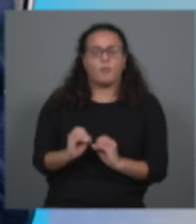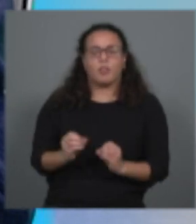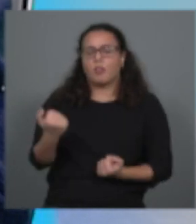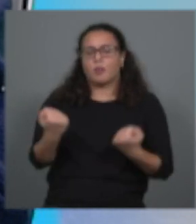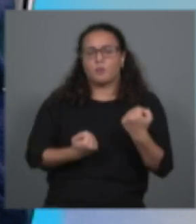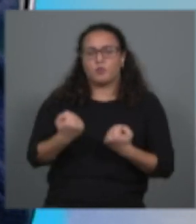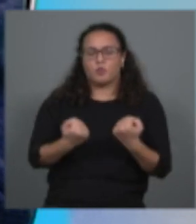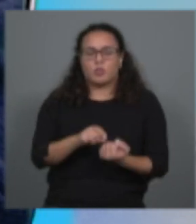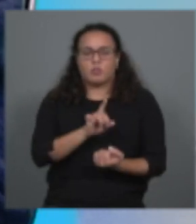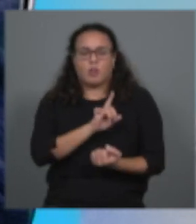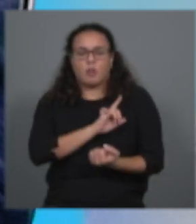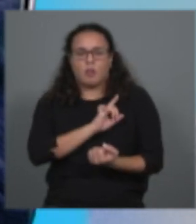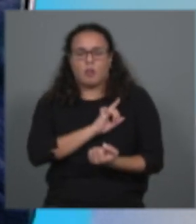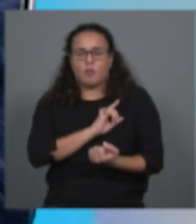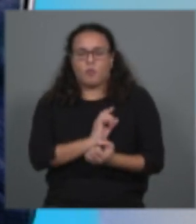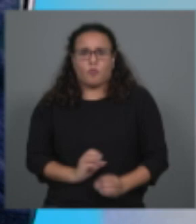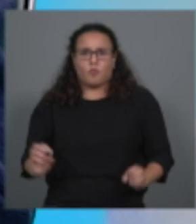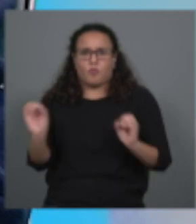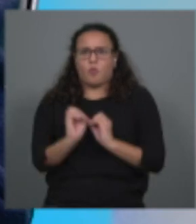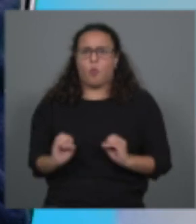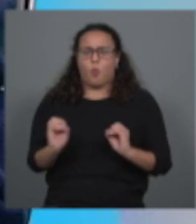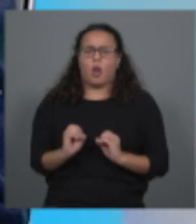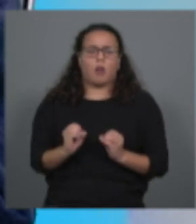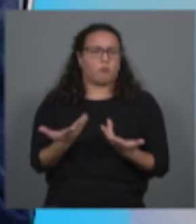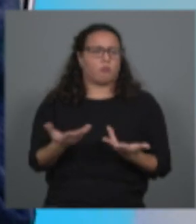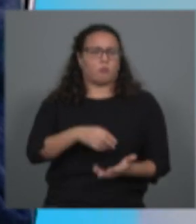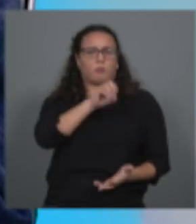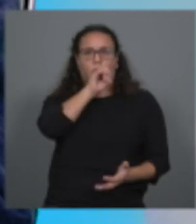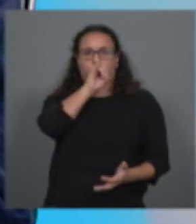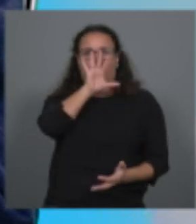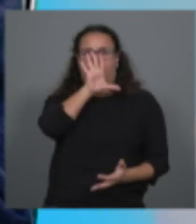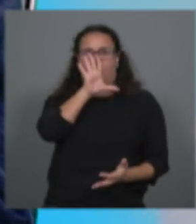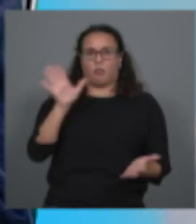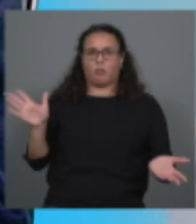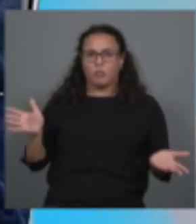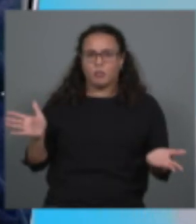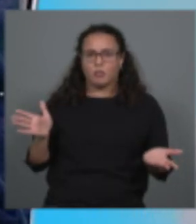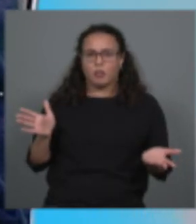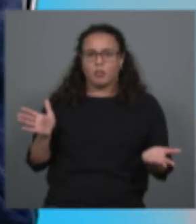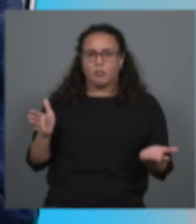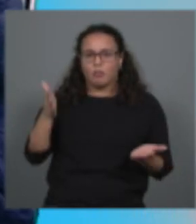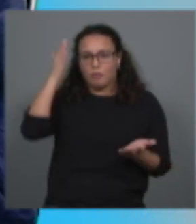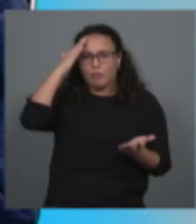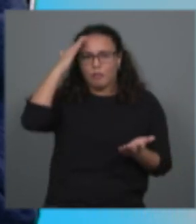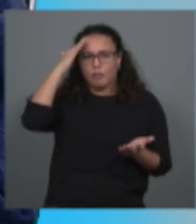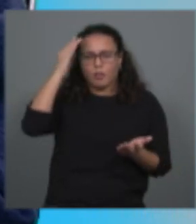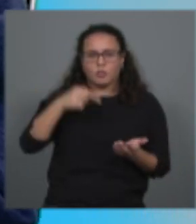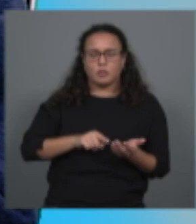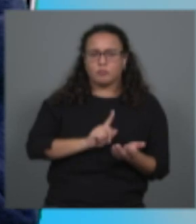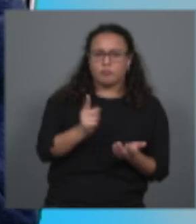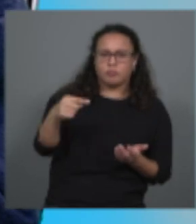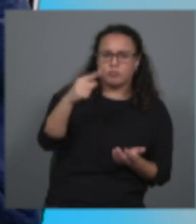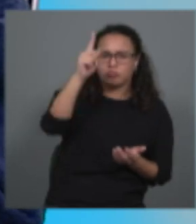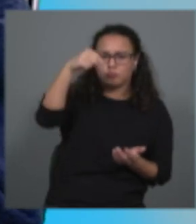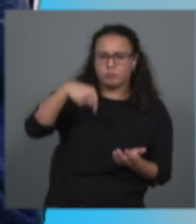motorista. É de facto eu acho que não houve conselho nenhum de Portugal onde ele não fosse pregar. É um